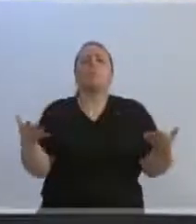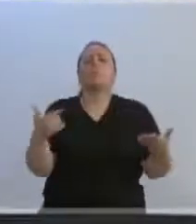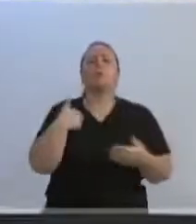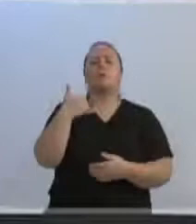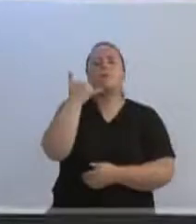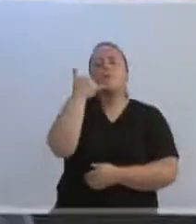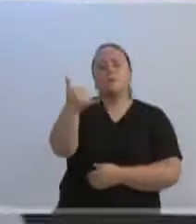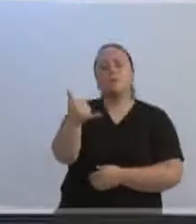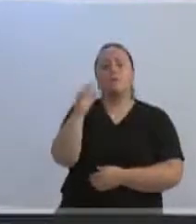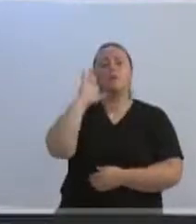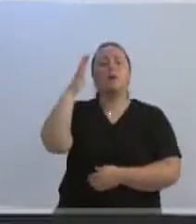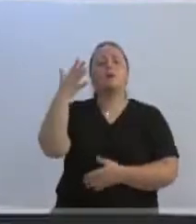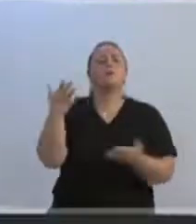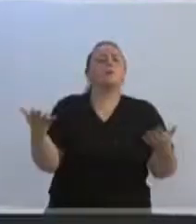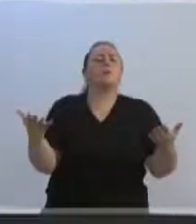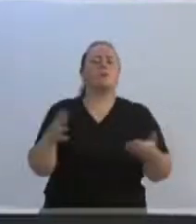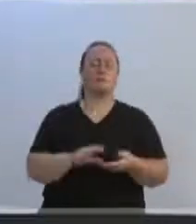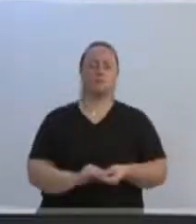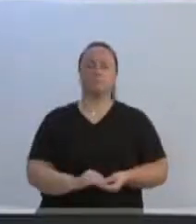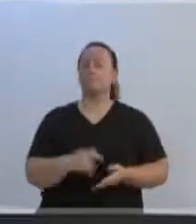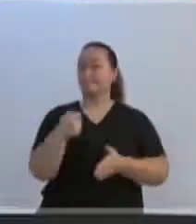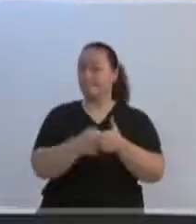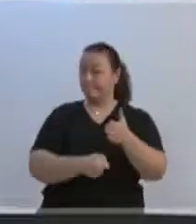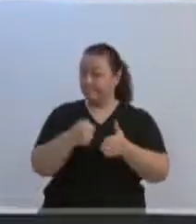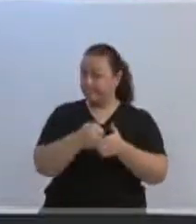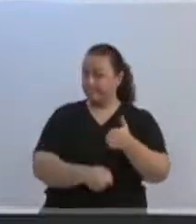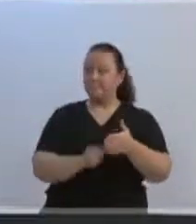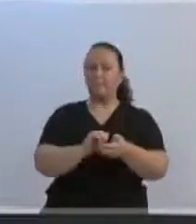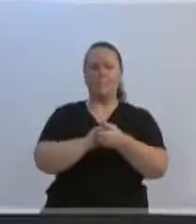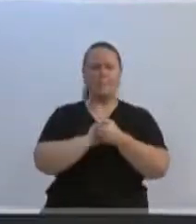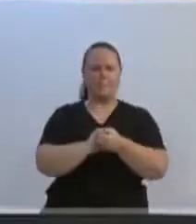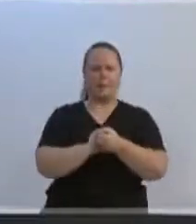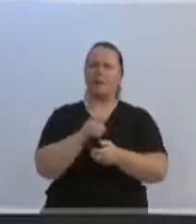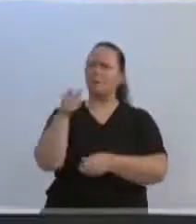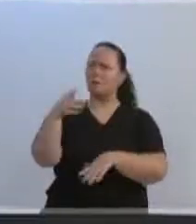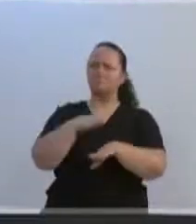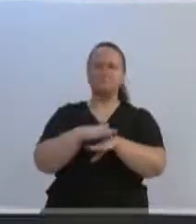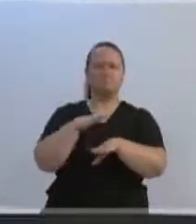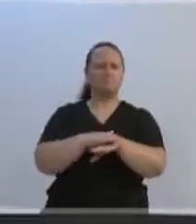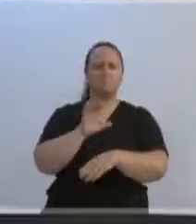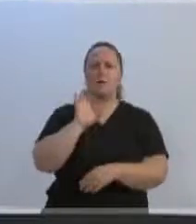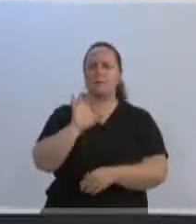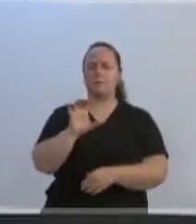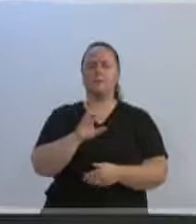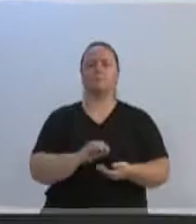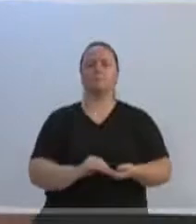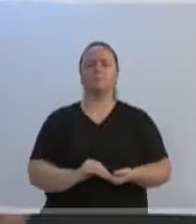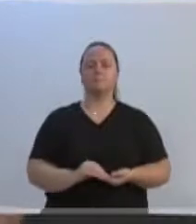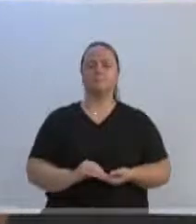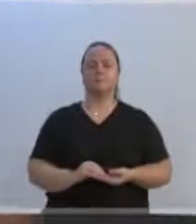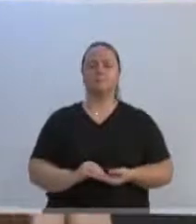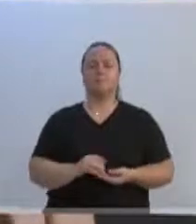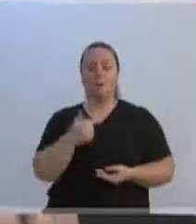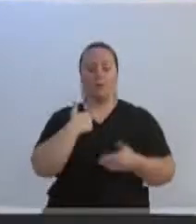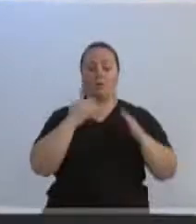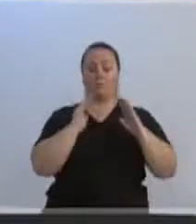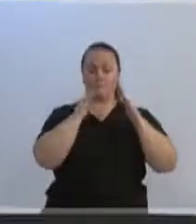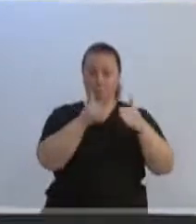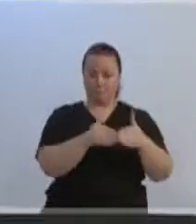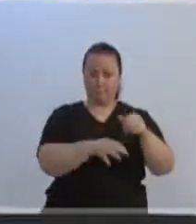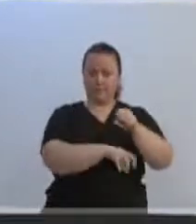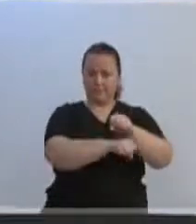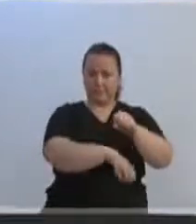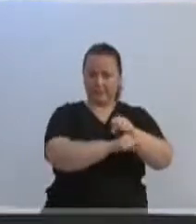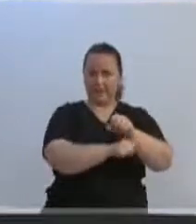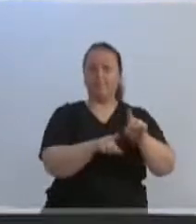vai e aí as coisas têm cobrado em caminhar e parabéns ao senhor fazer isso é importante e já mandou o recado embora meu foco esteja no cetep